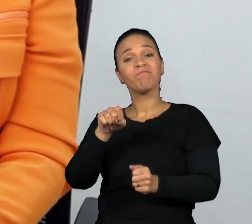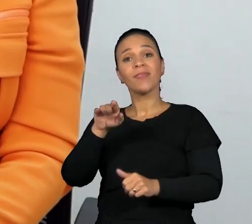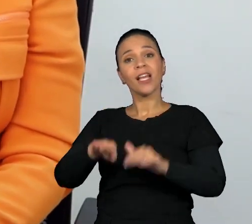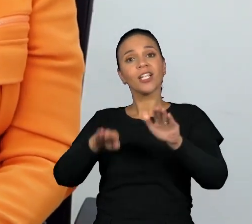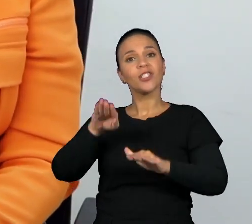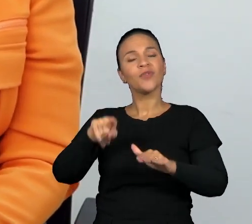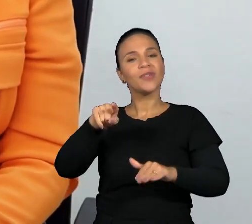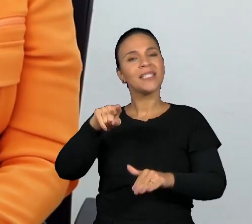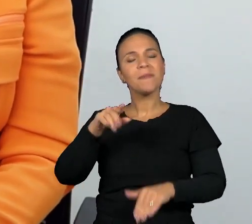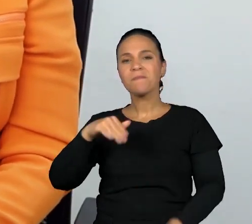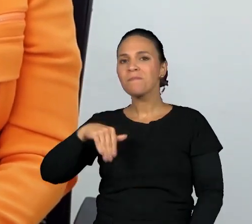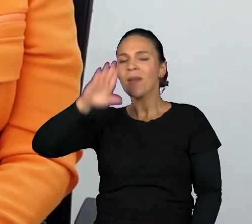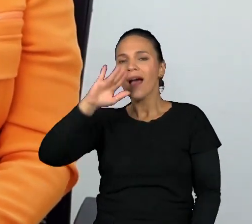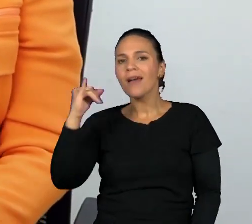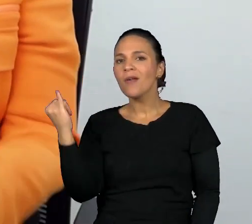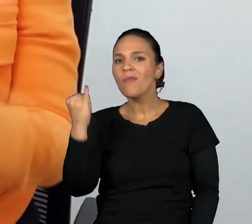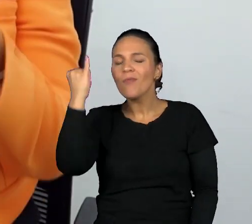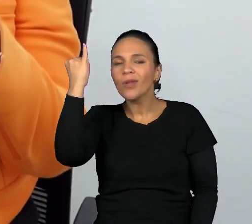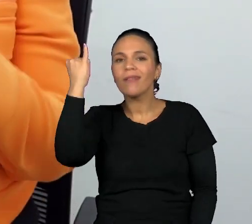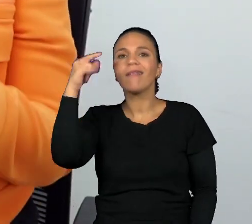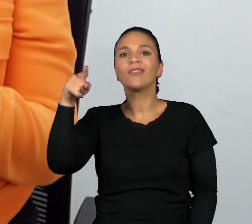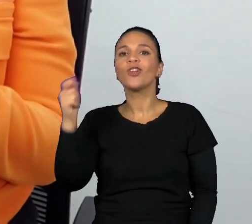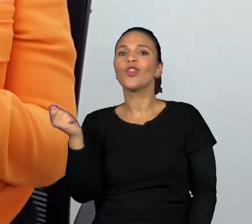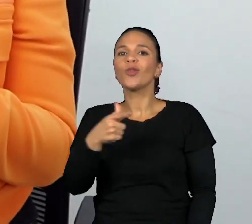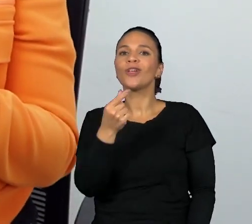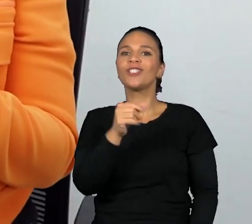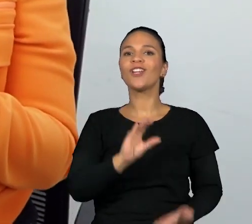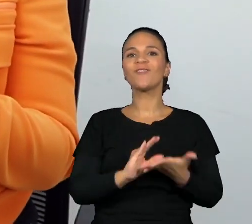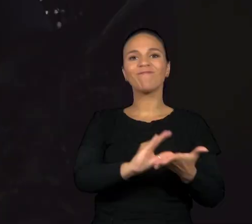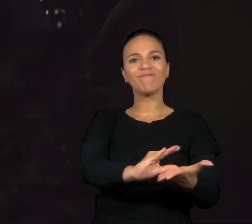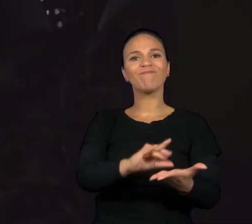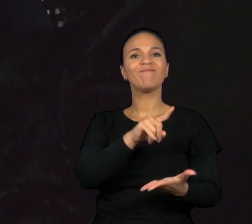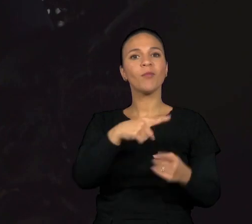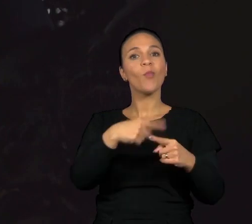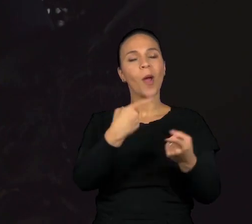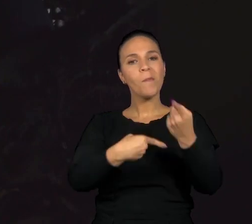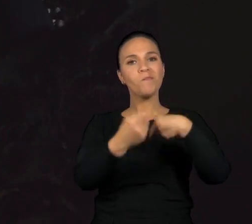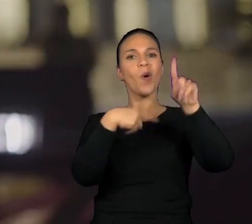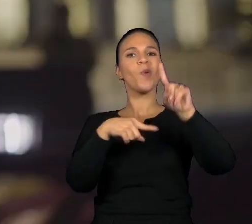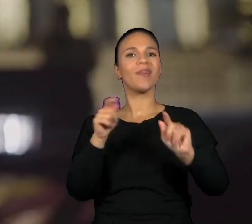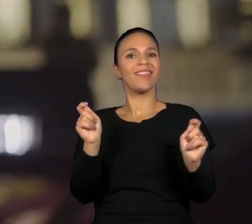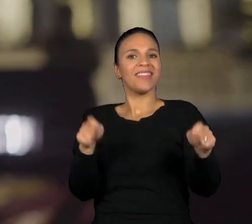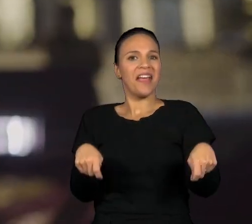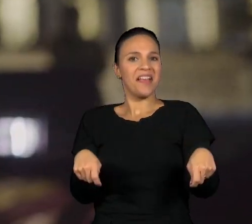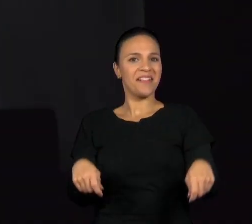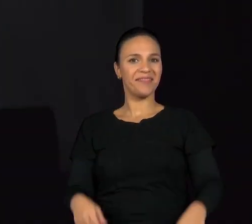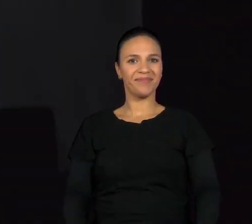muito mais rico do que o próprio recurso financeiro.